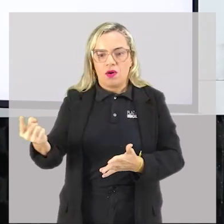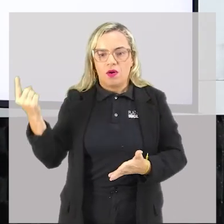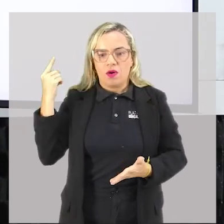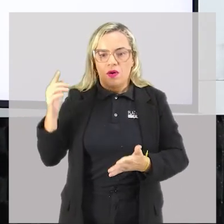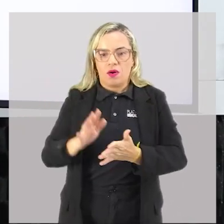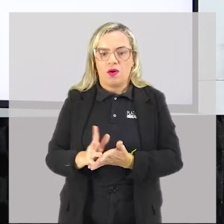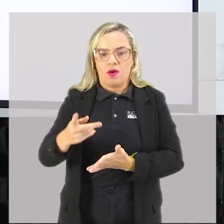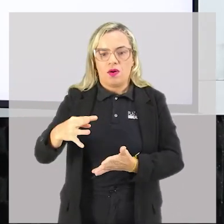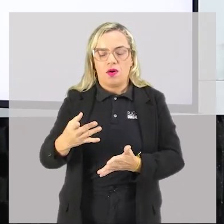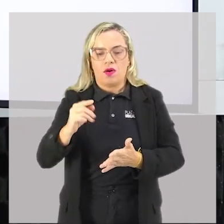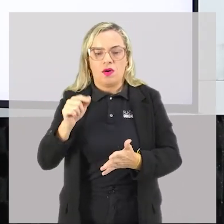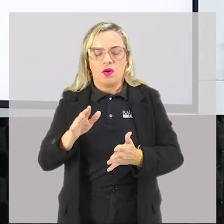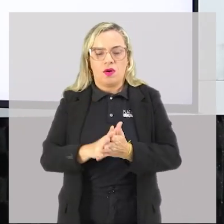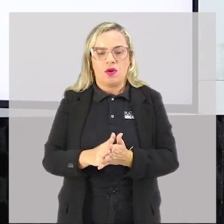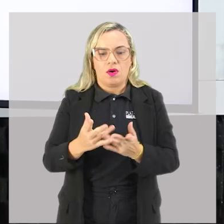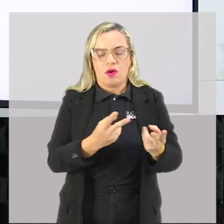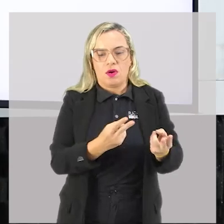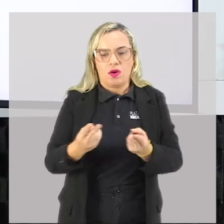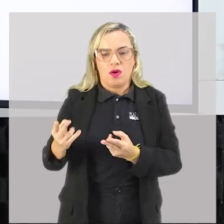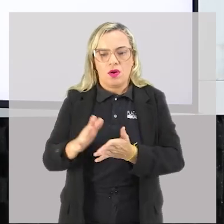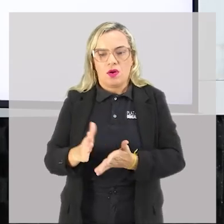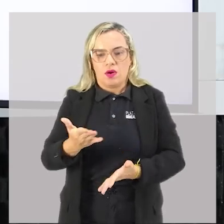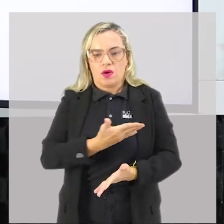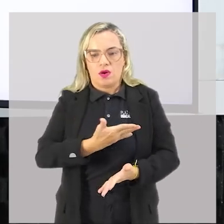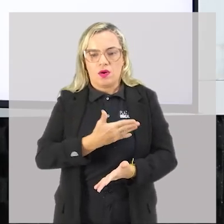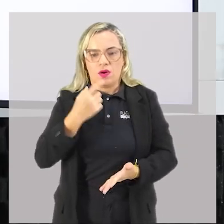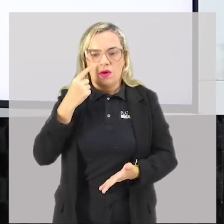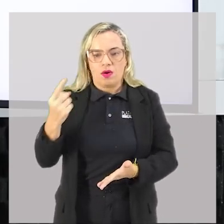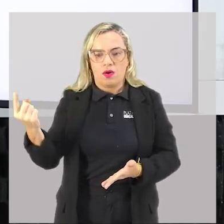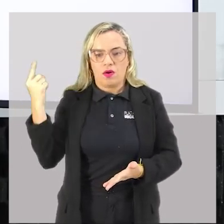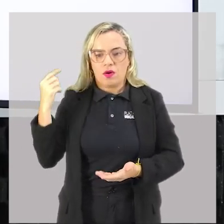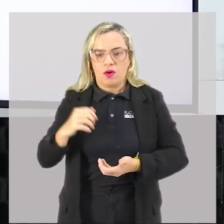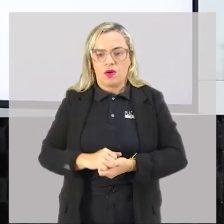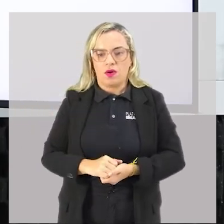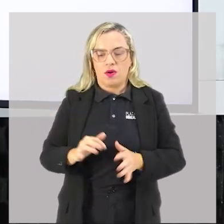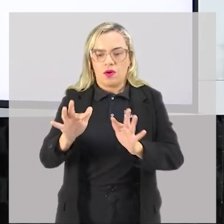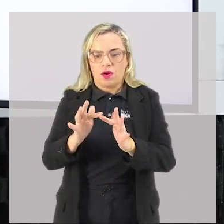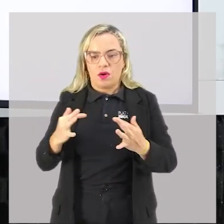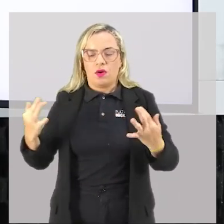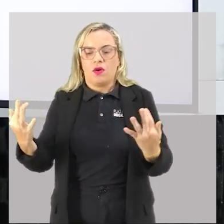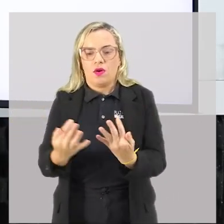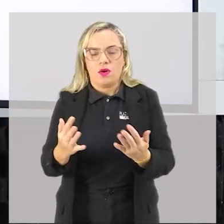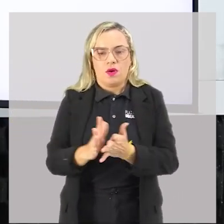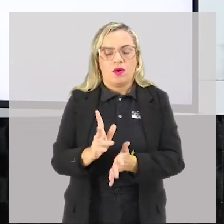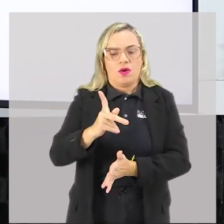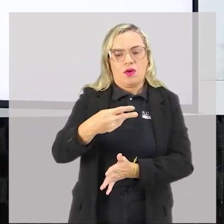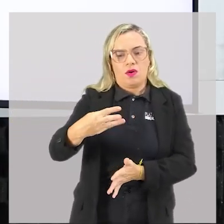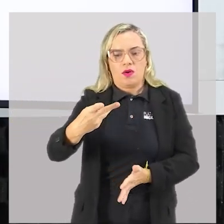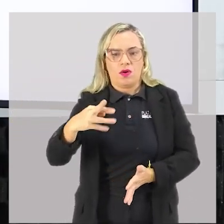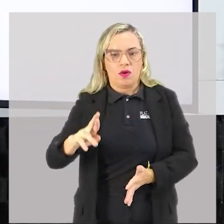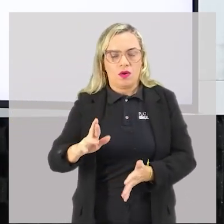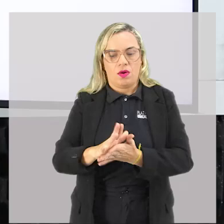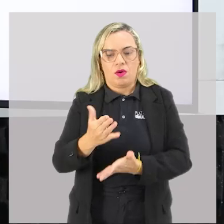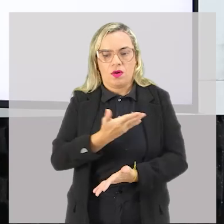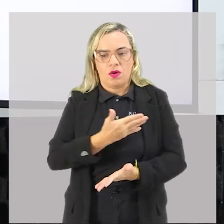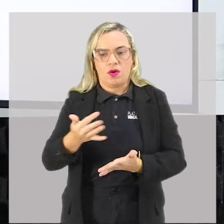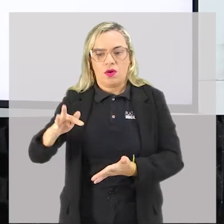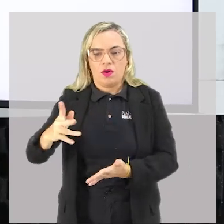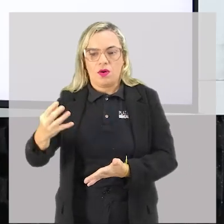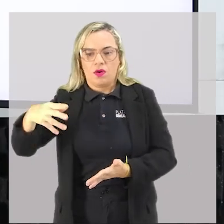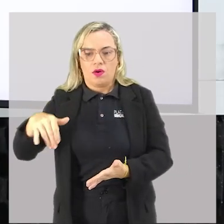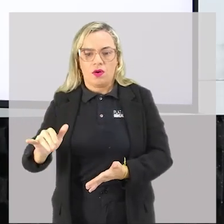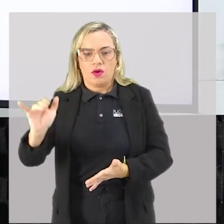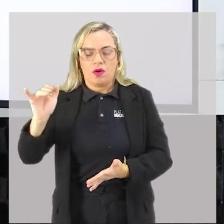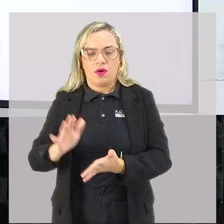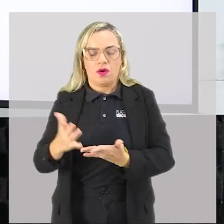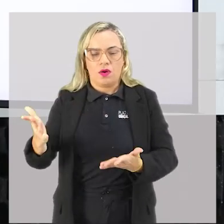que é igual a mim, é o meu colega, tá? E family, a família. Então aqui, por exemplo, ó, eu tenho duas tabelinhas